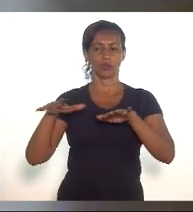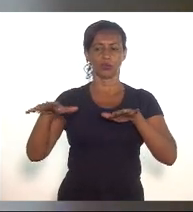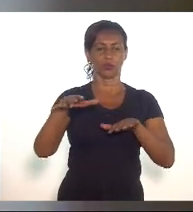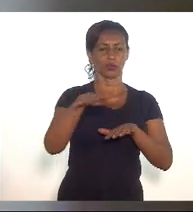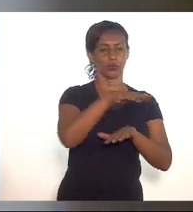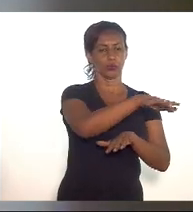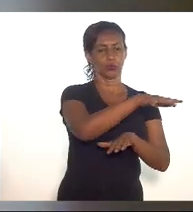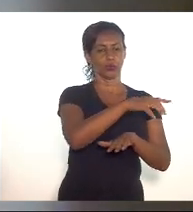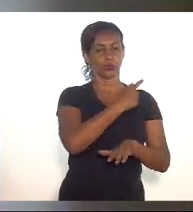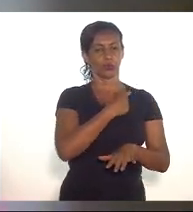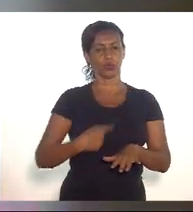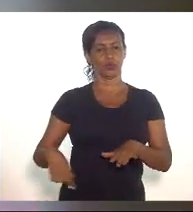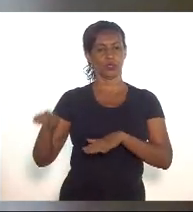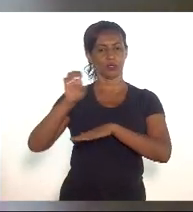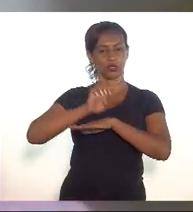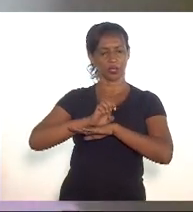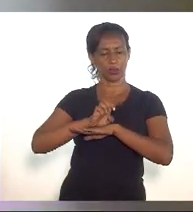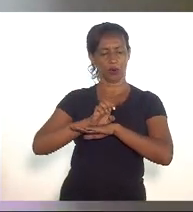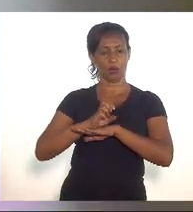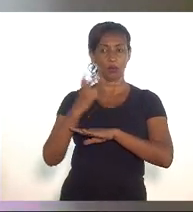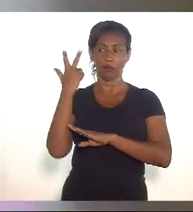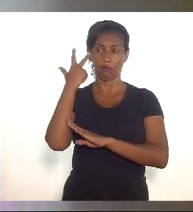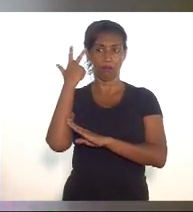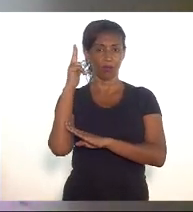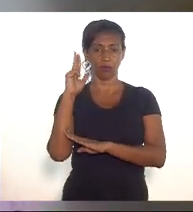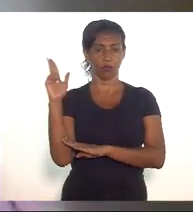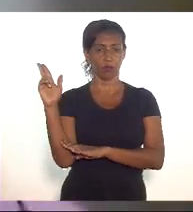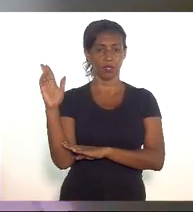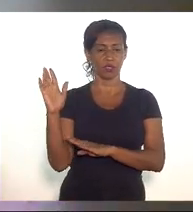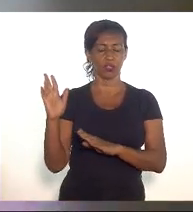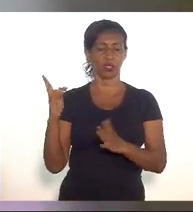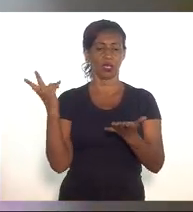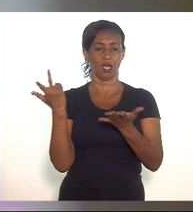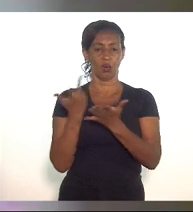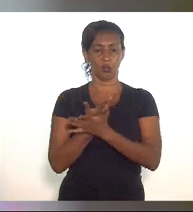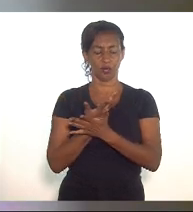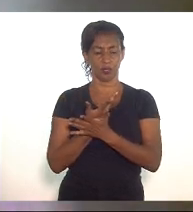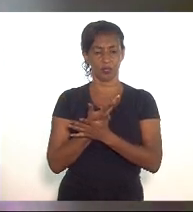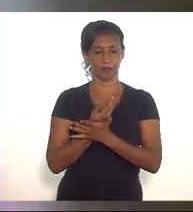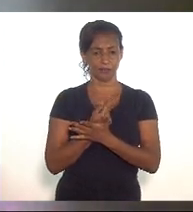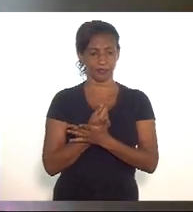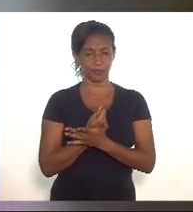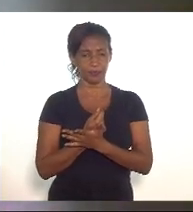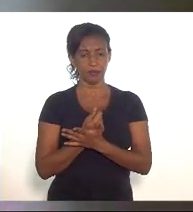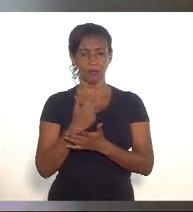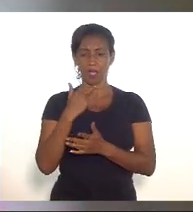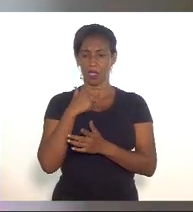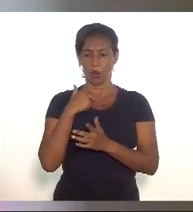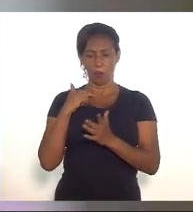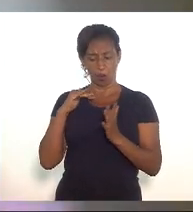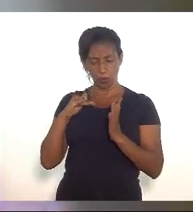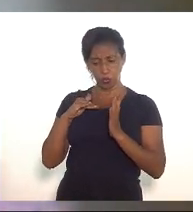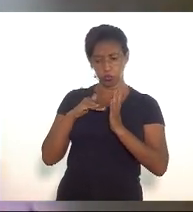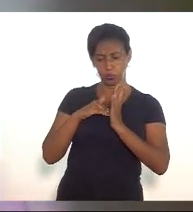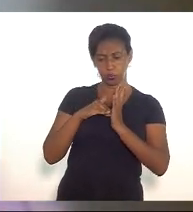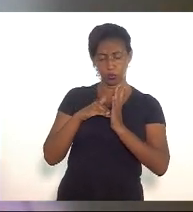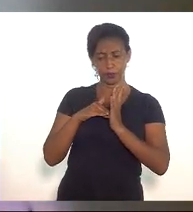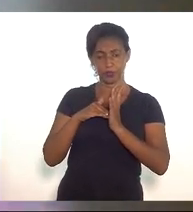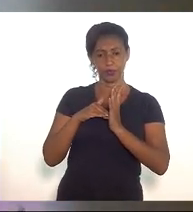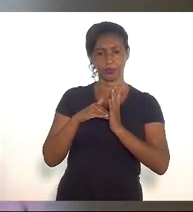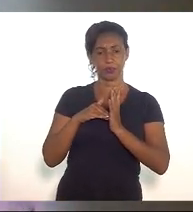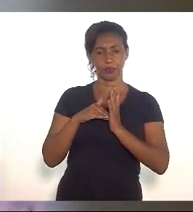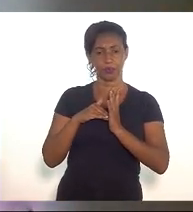governança estadual. E, naturalmente, essas interfaces não podem se limitar